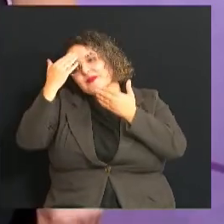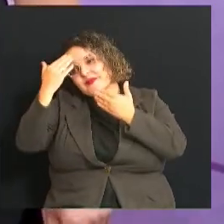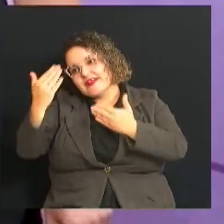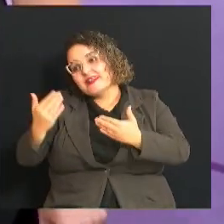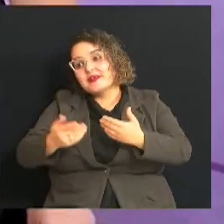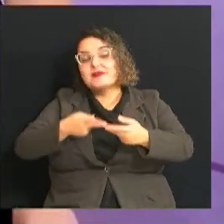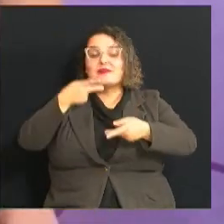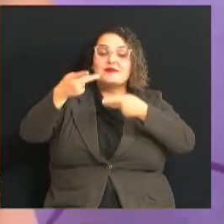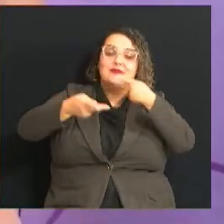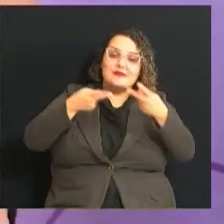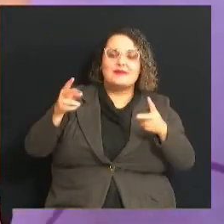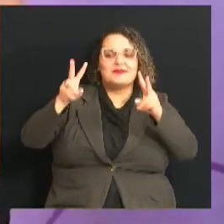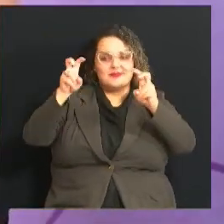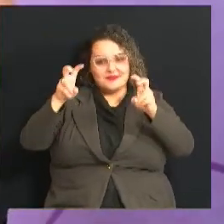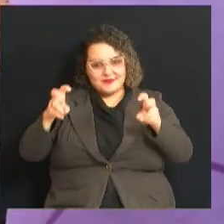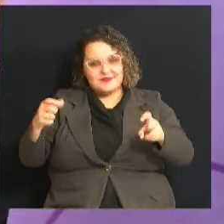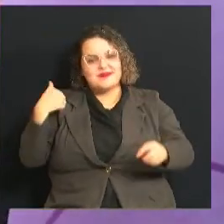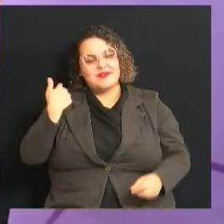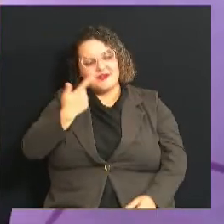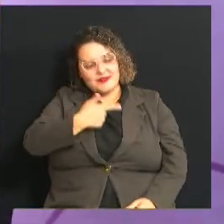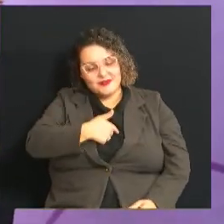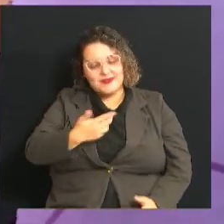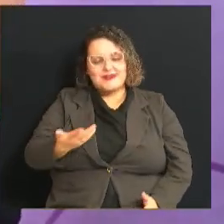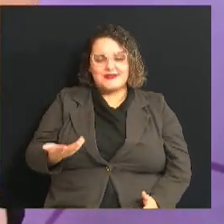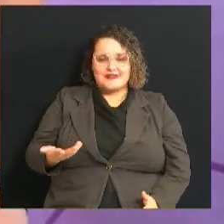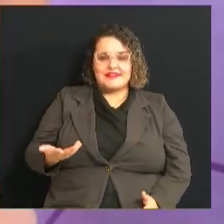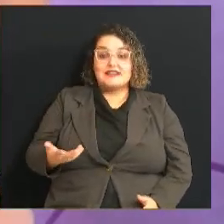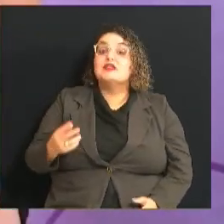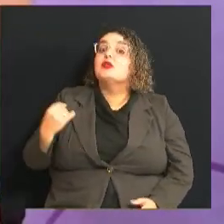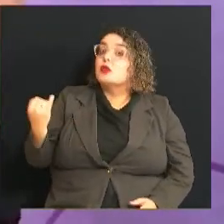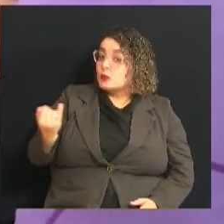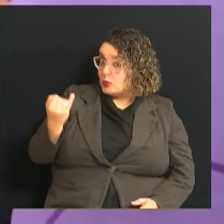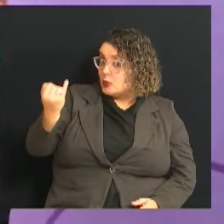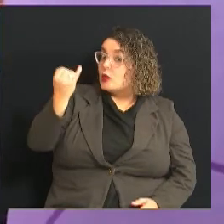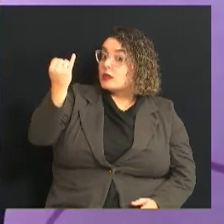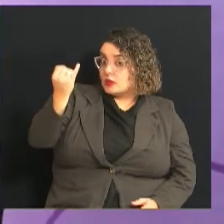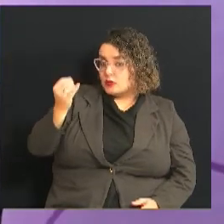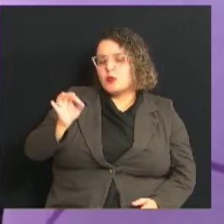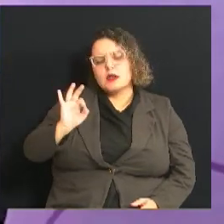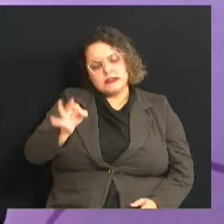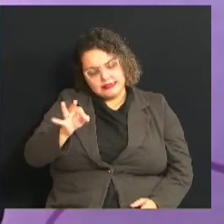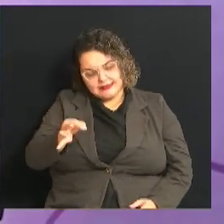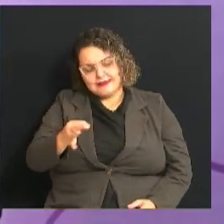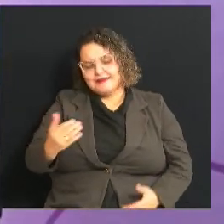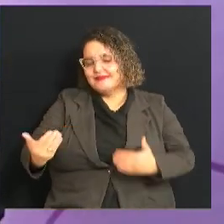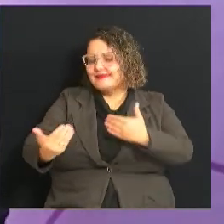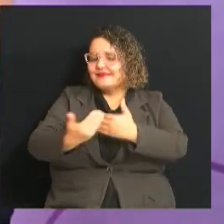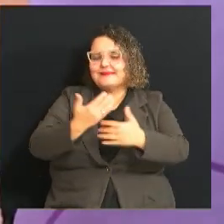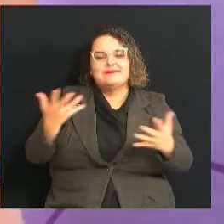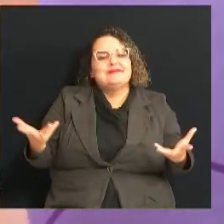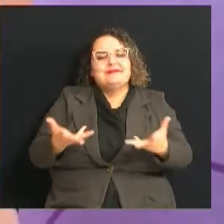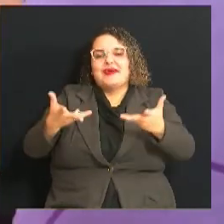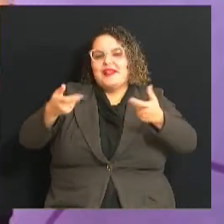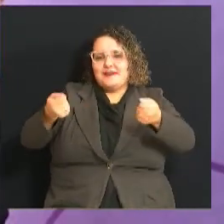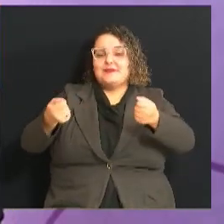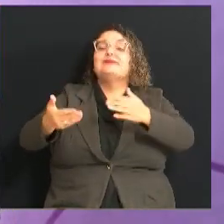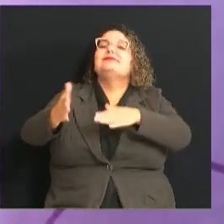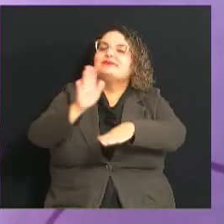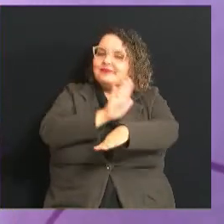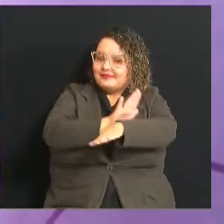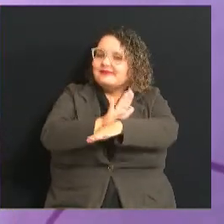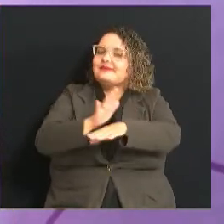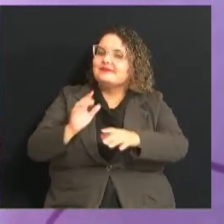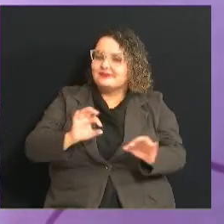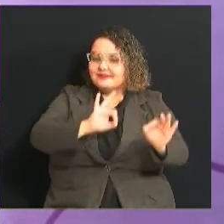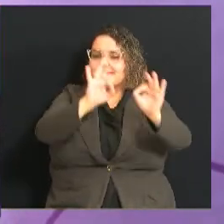falar sobre esse assunto aqui com a gente, tão importante, e pode ter certeza, foi uma participação muito rica, ajudou muita gente que está assistindo